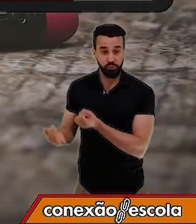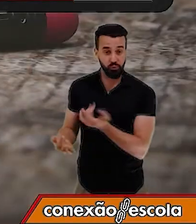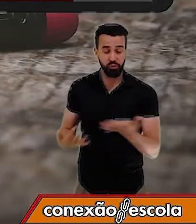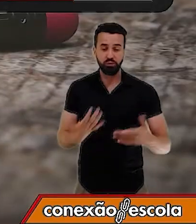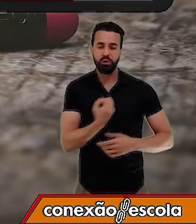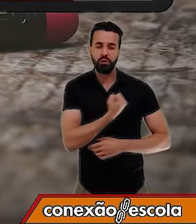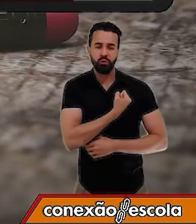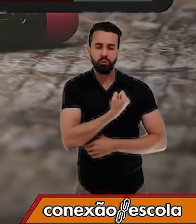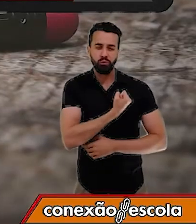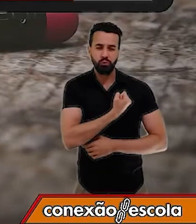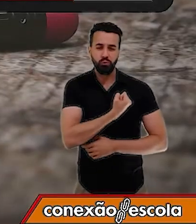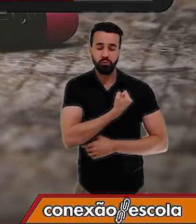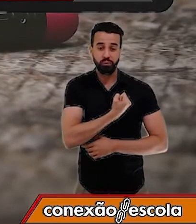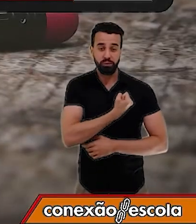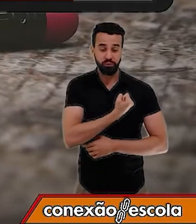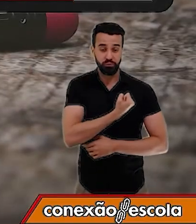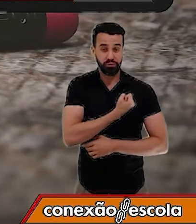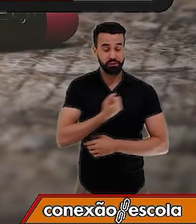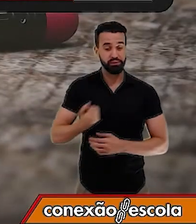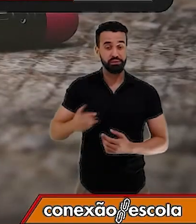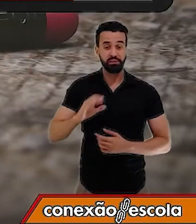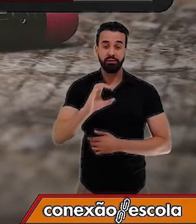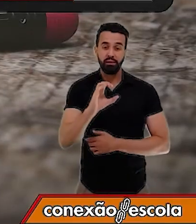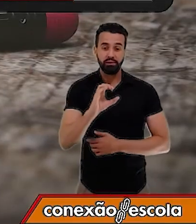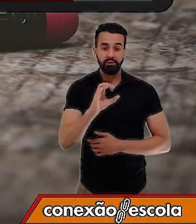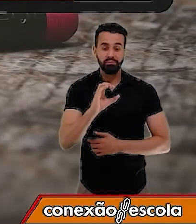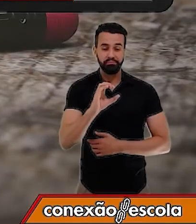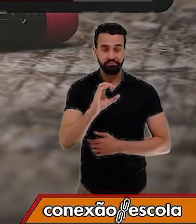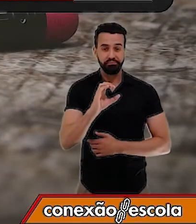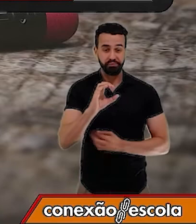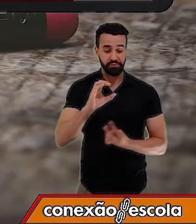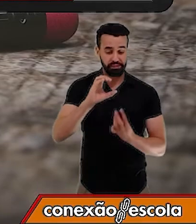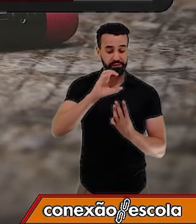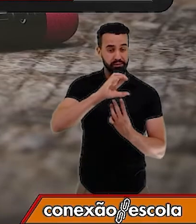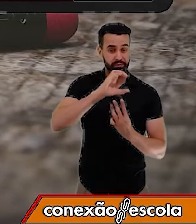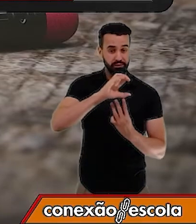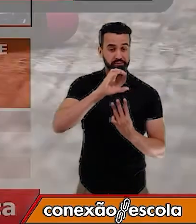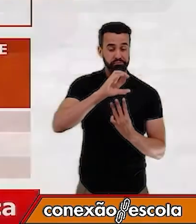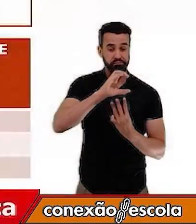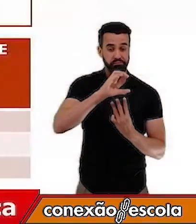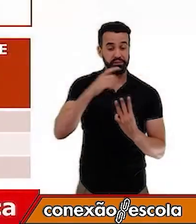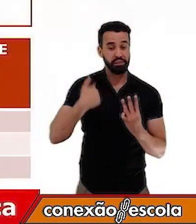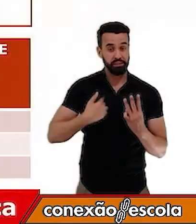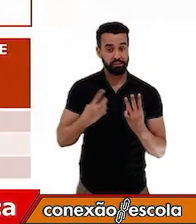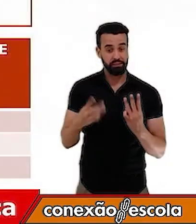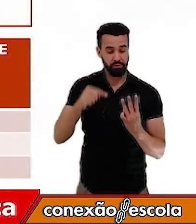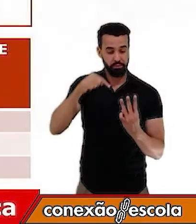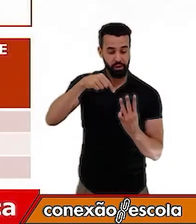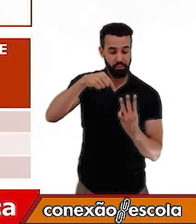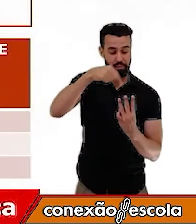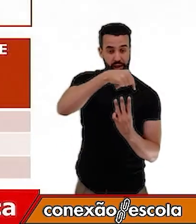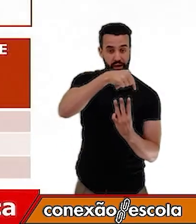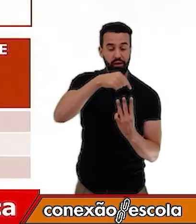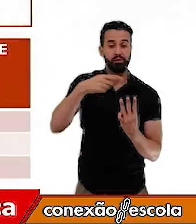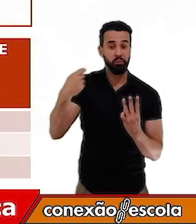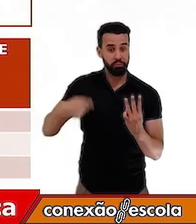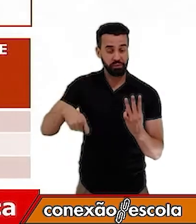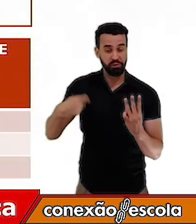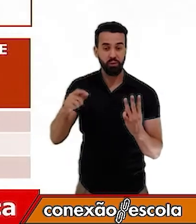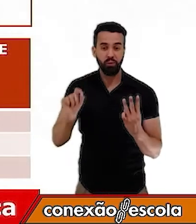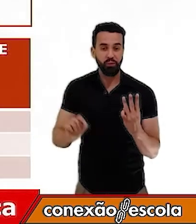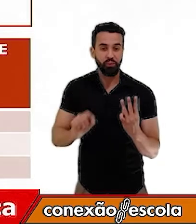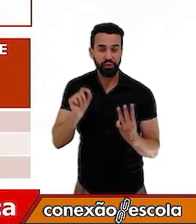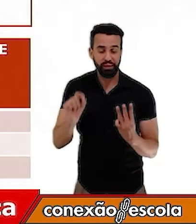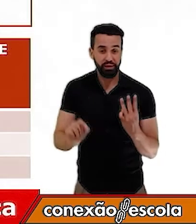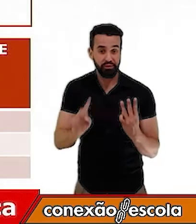são representados pelas centenas? 3 algarismos. Então, vou colocar esse 3 aí, que está na minha centena,